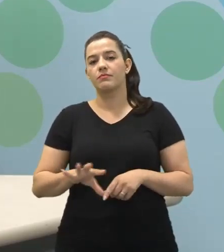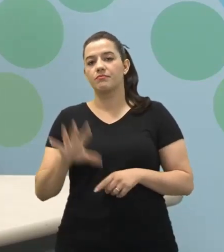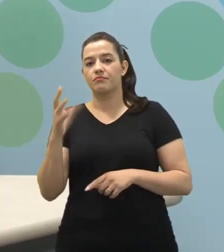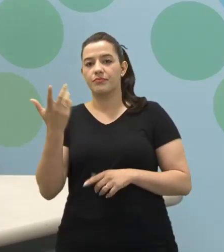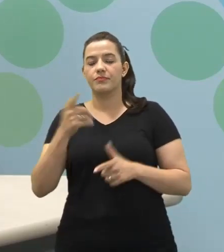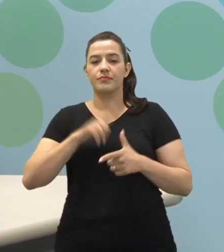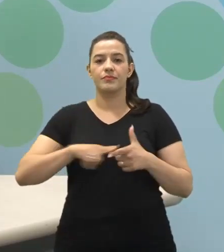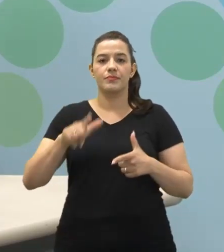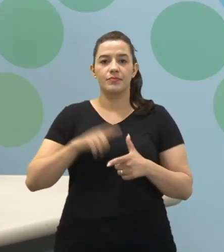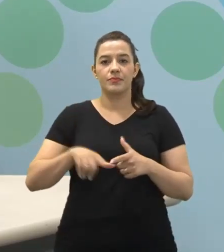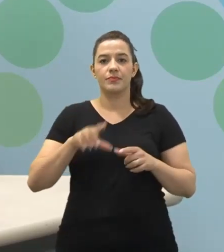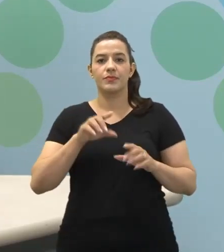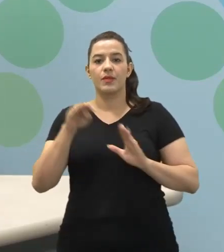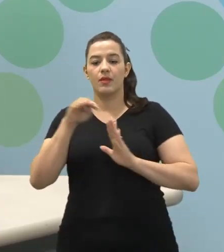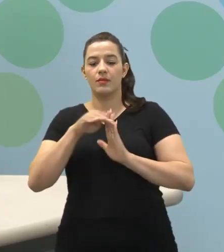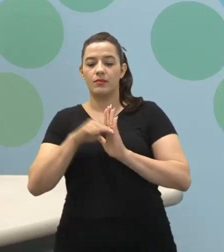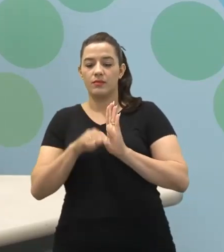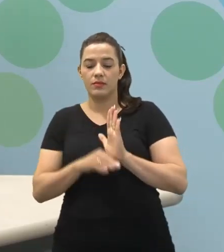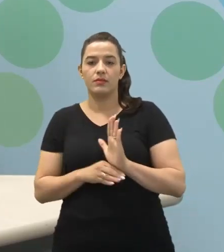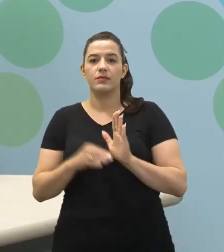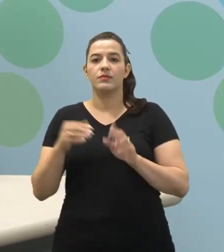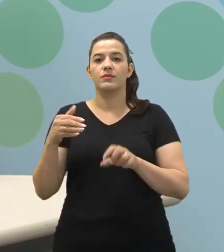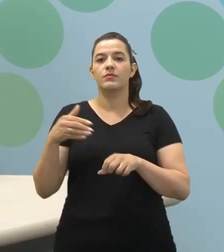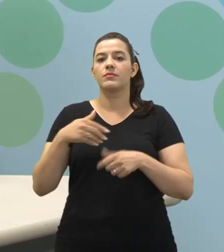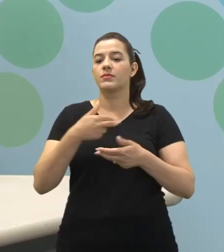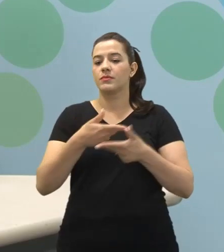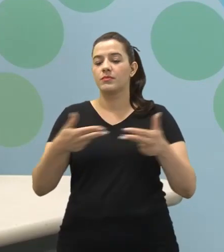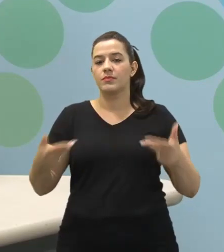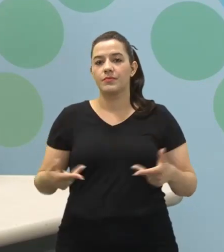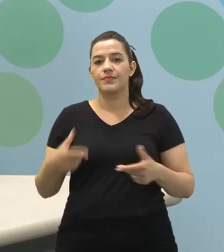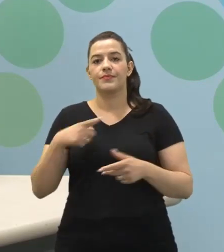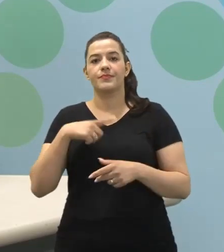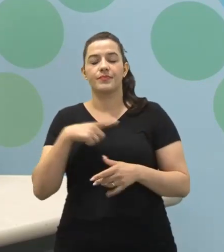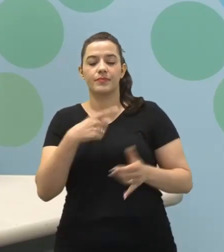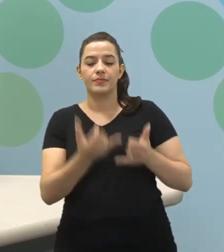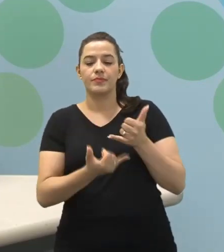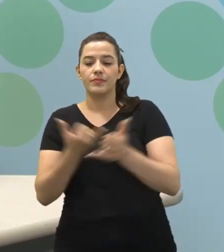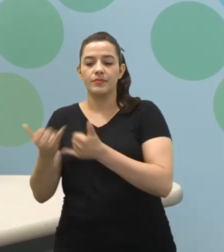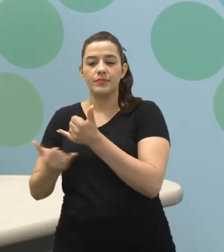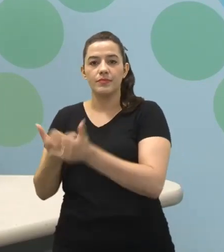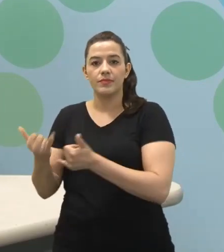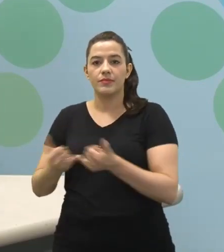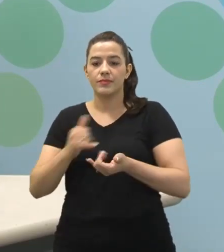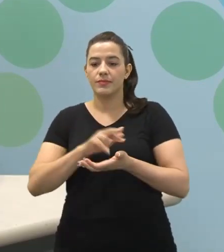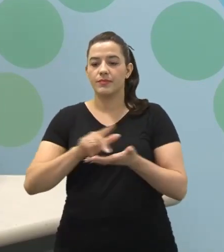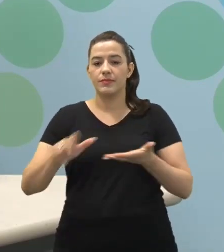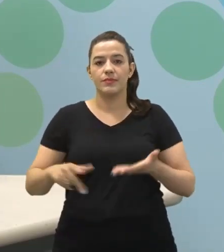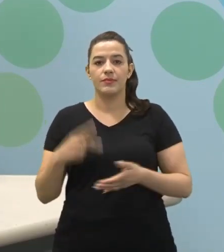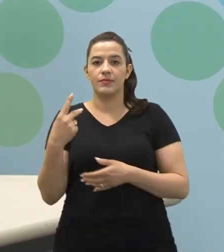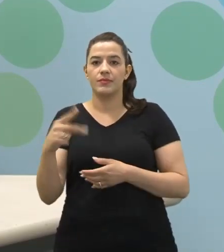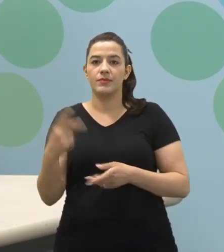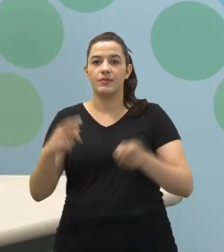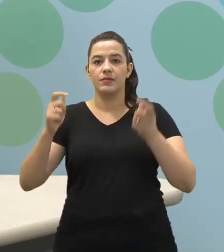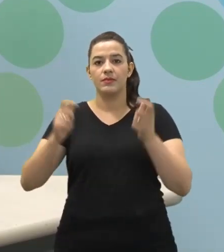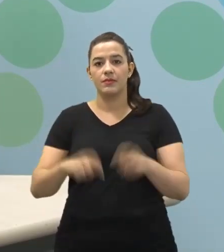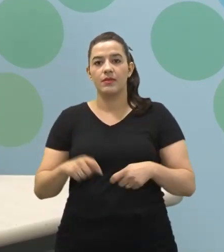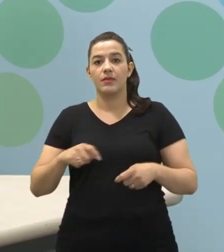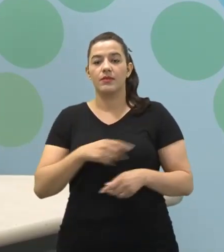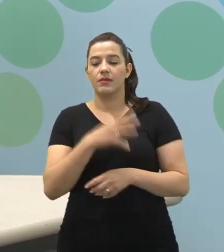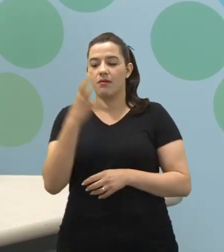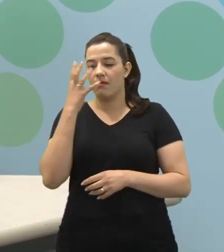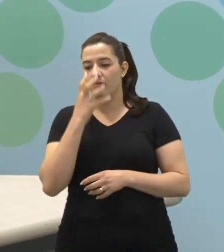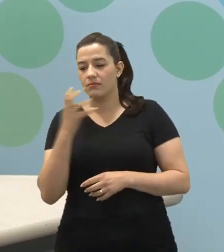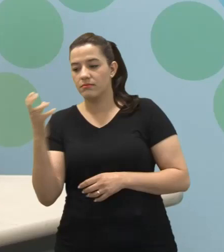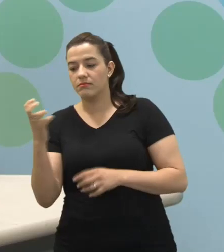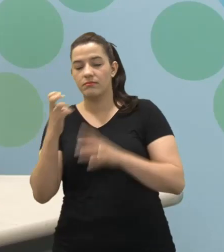atividades listas de atividades construção de jogos pelos estudantes né os jogos que atraem muita atenção